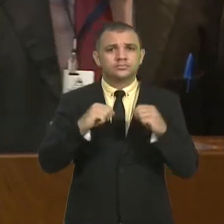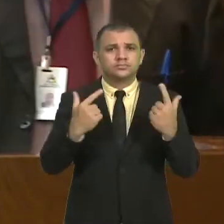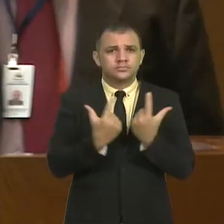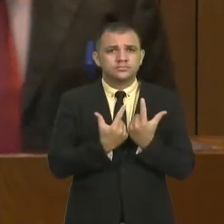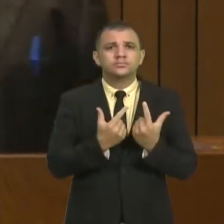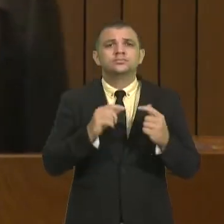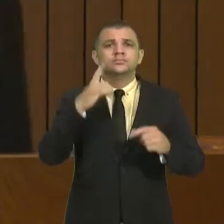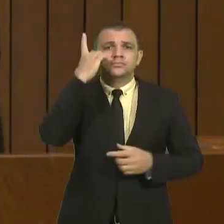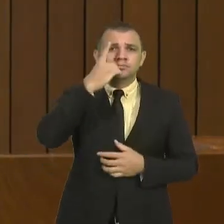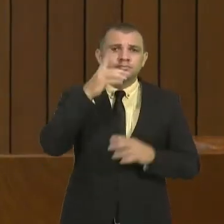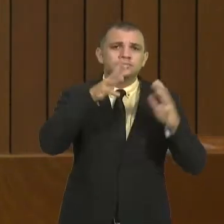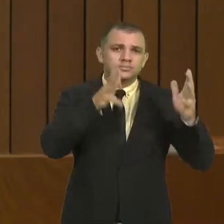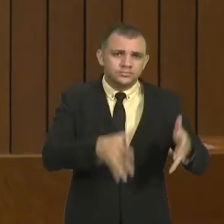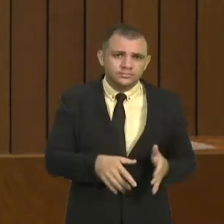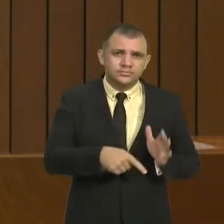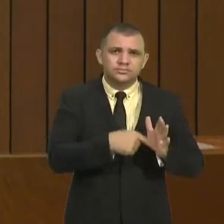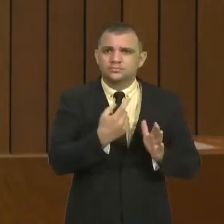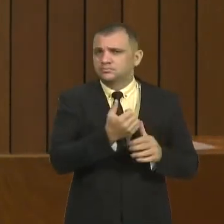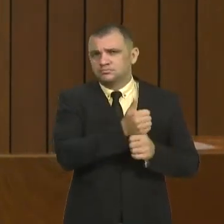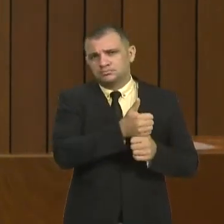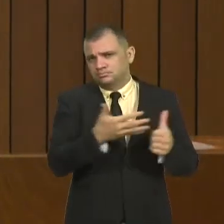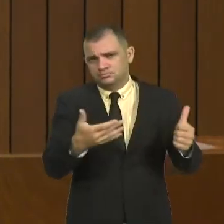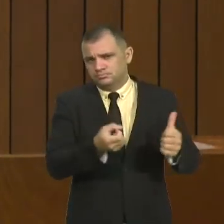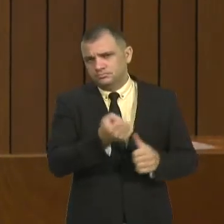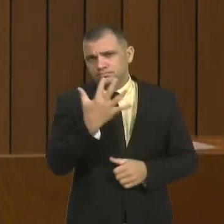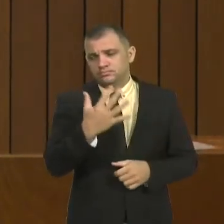feito formalmente, por ofício,